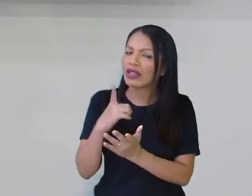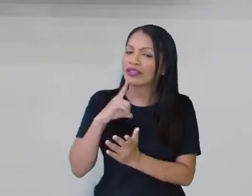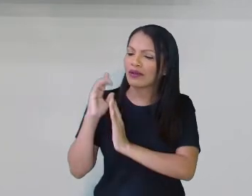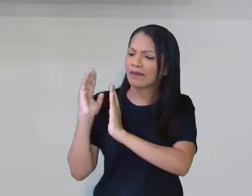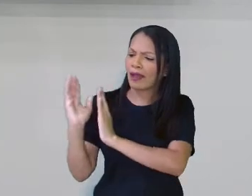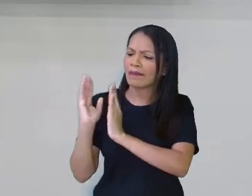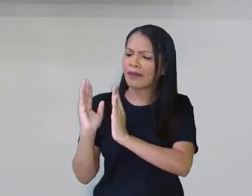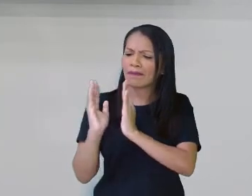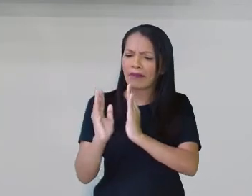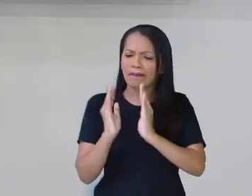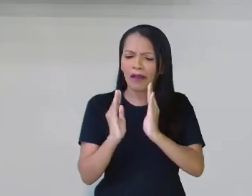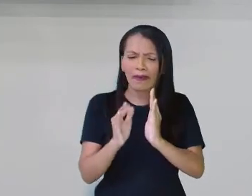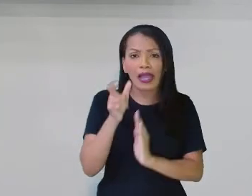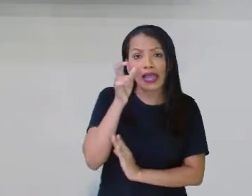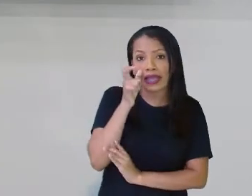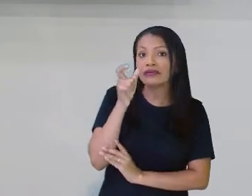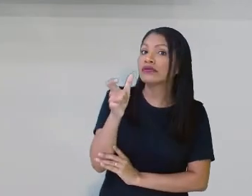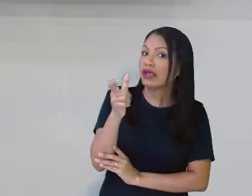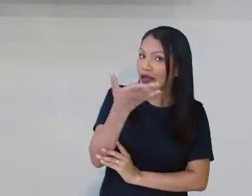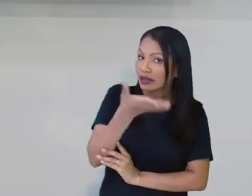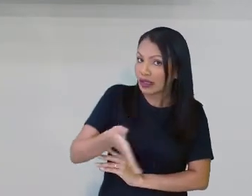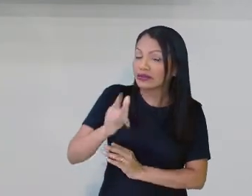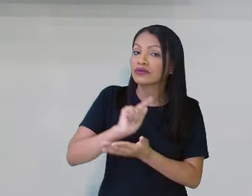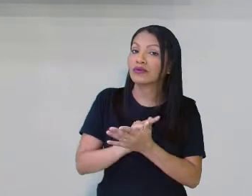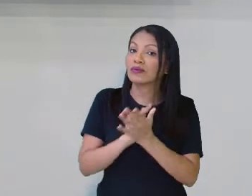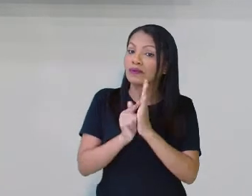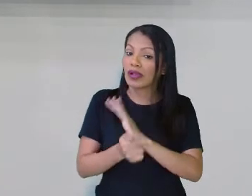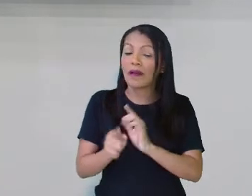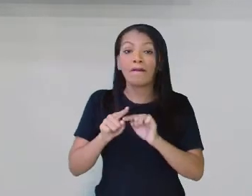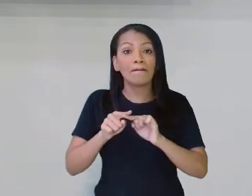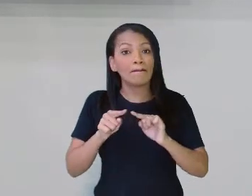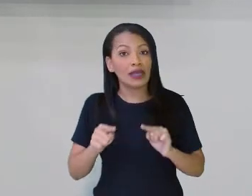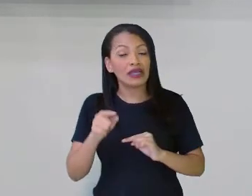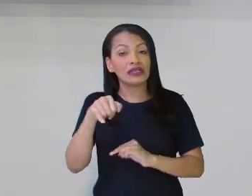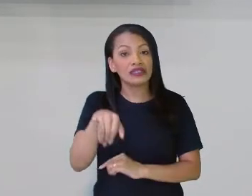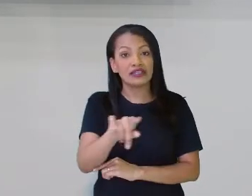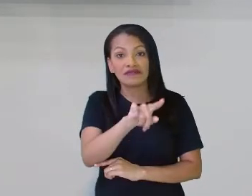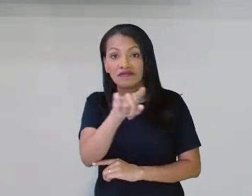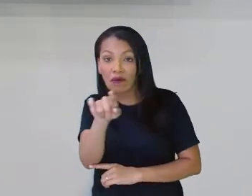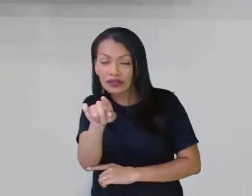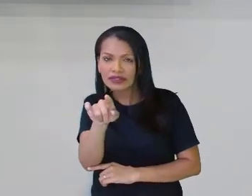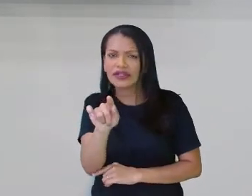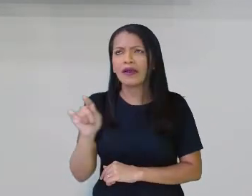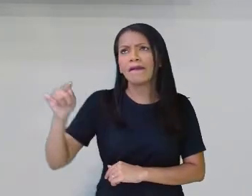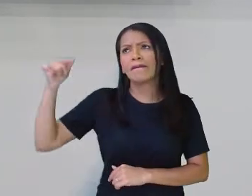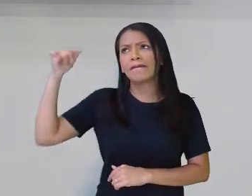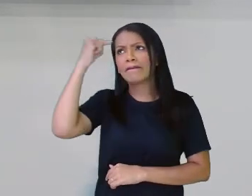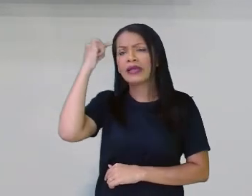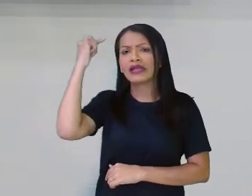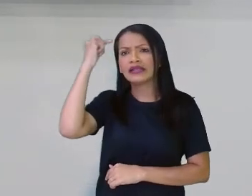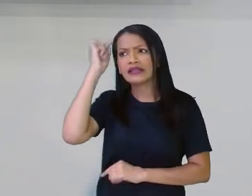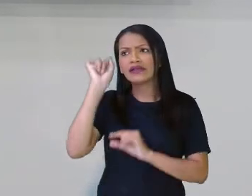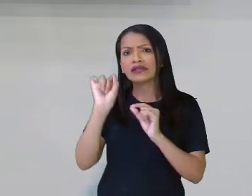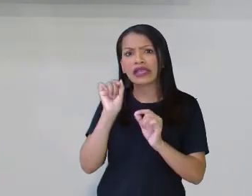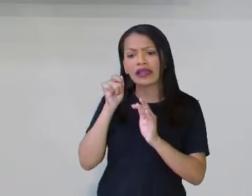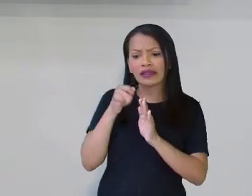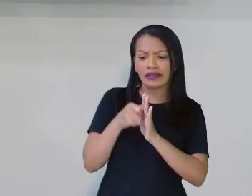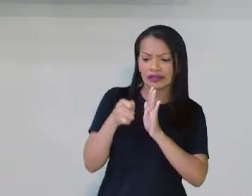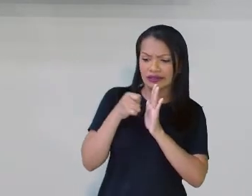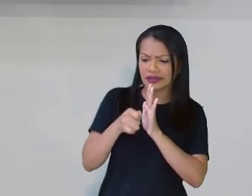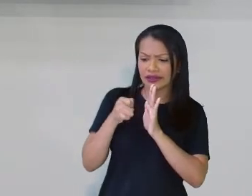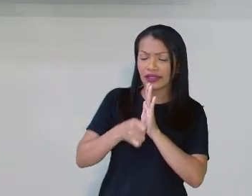sequência bem interessante sobre esse gênero, mas se vocês fossem pensar em escrever